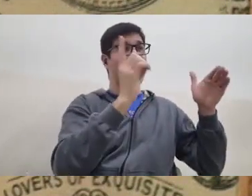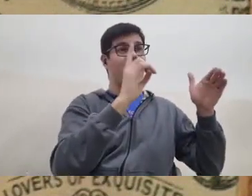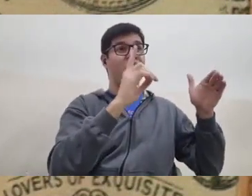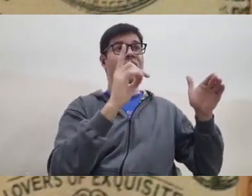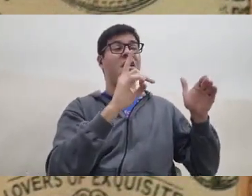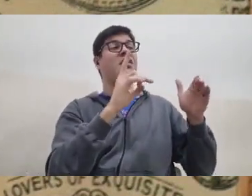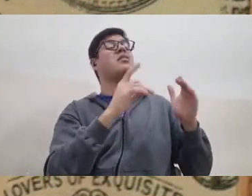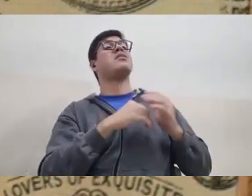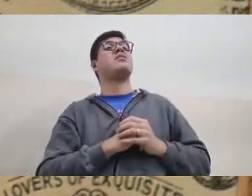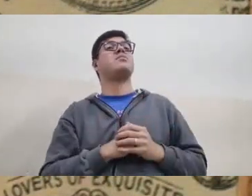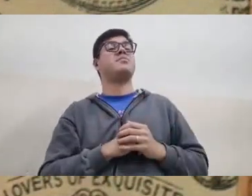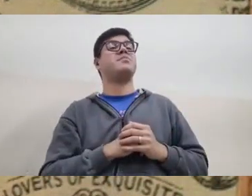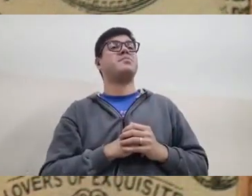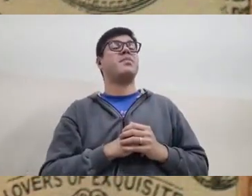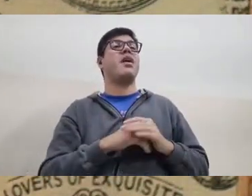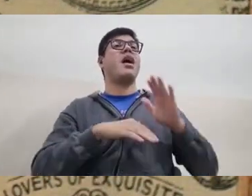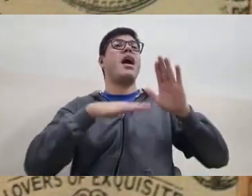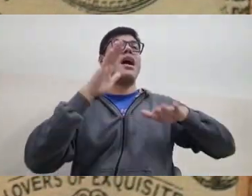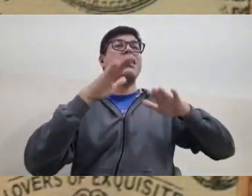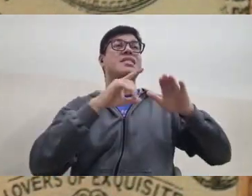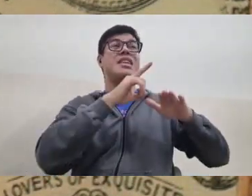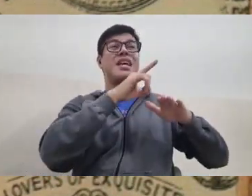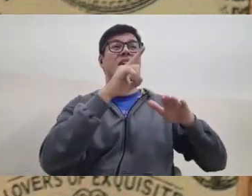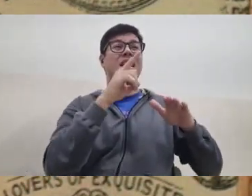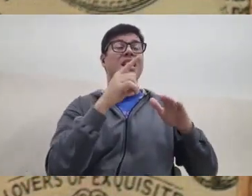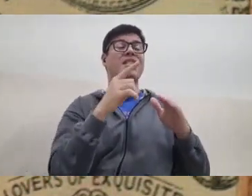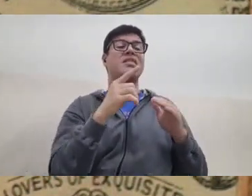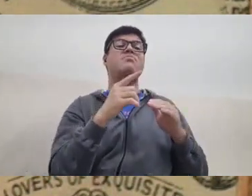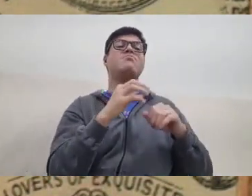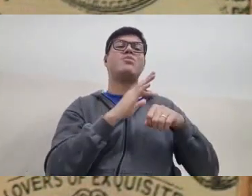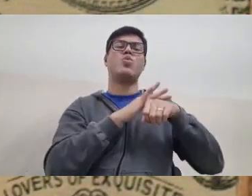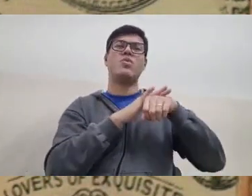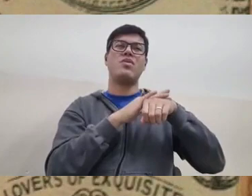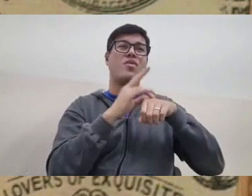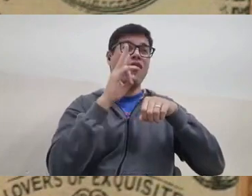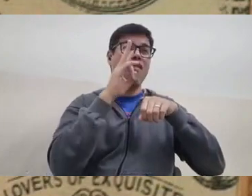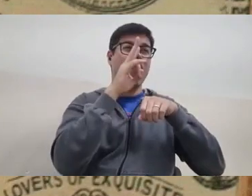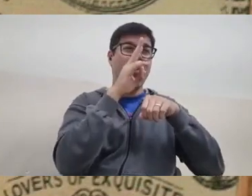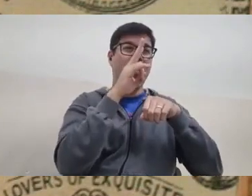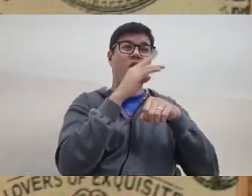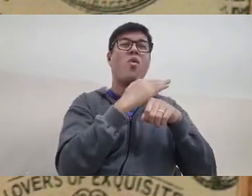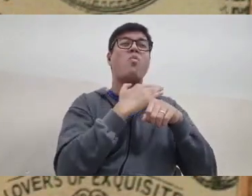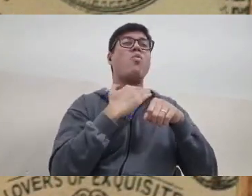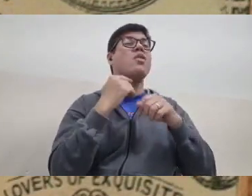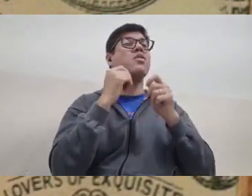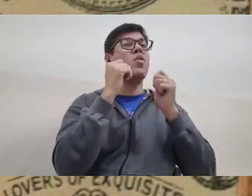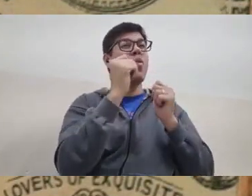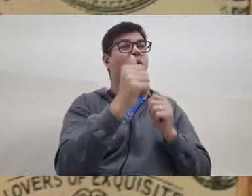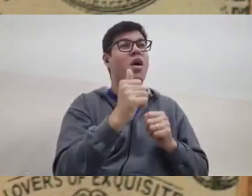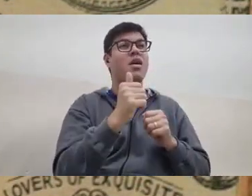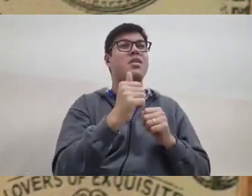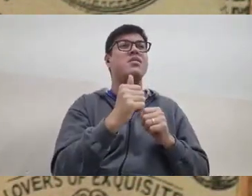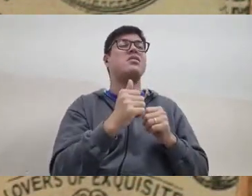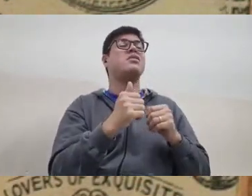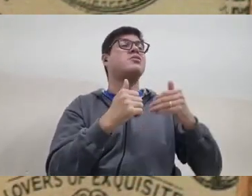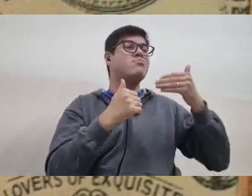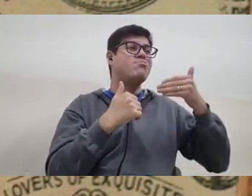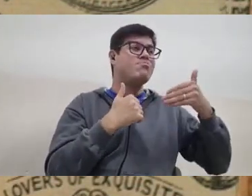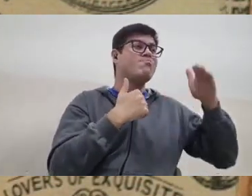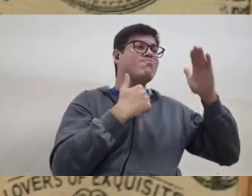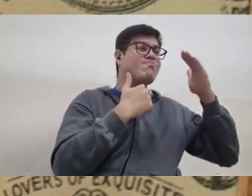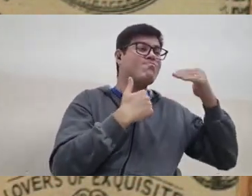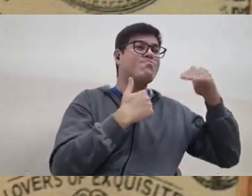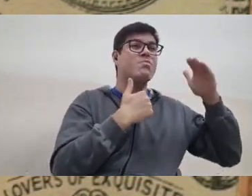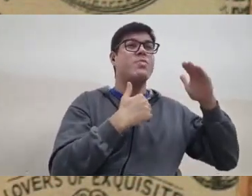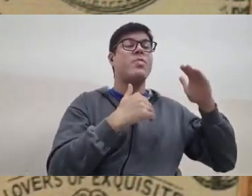mãe que tava morrendo entendeu E ele Manteve aquilo firme forte tocando